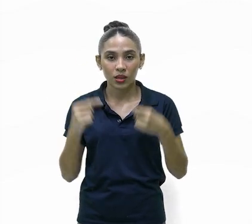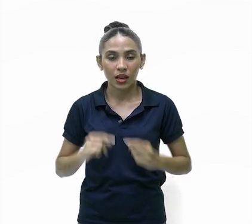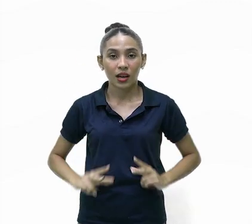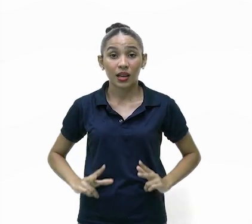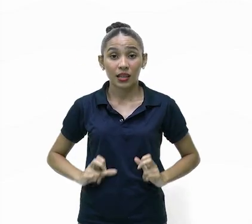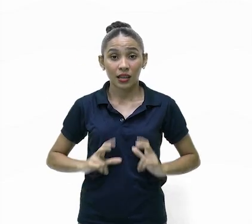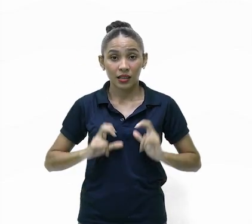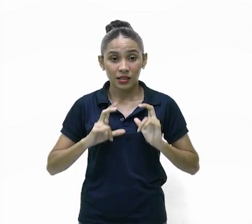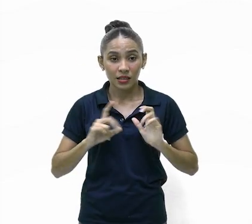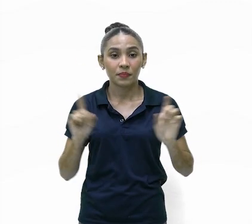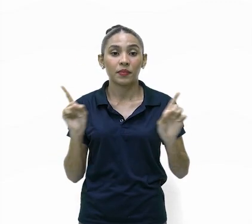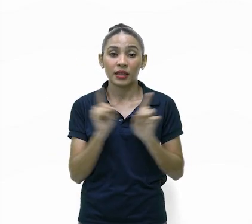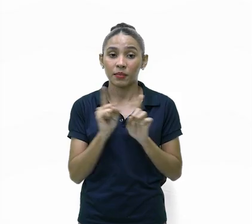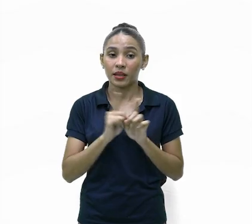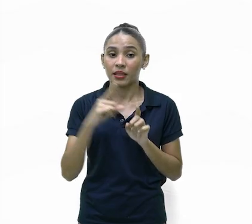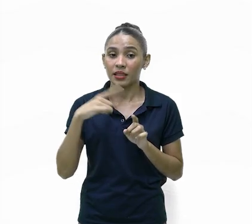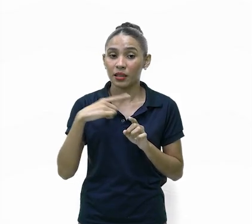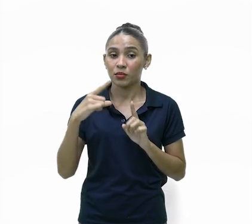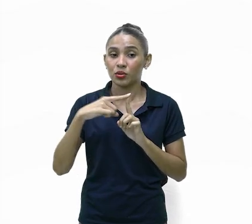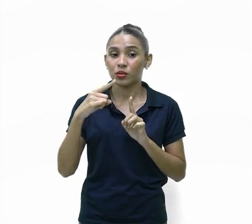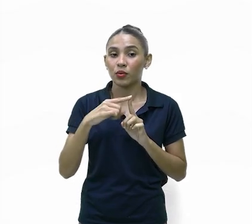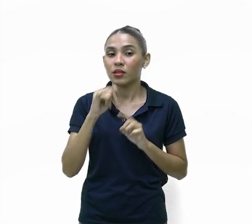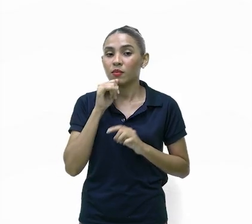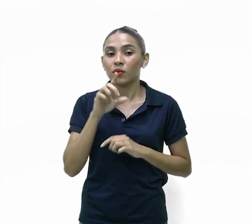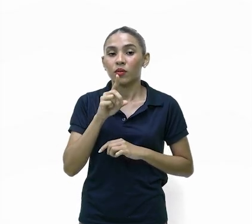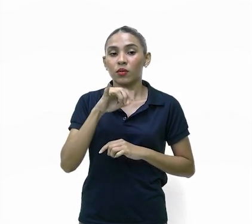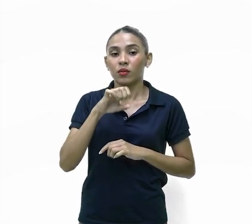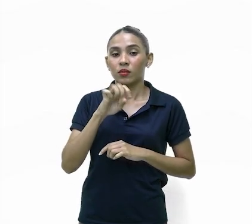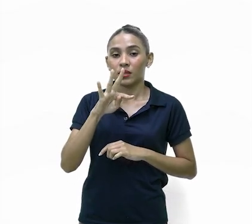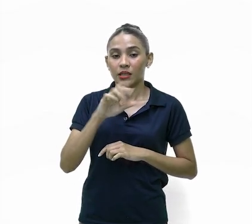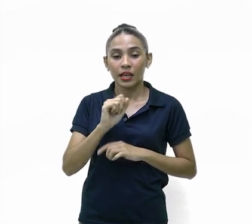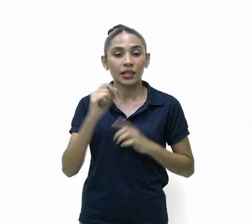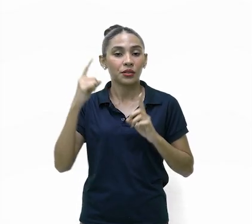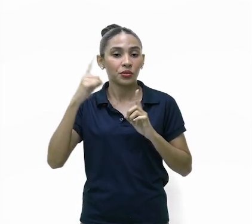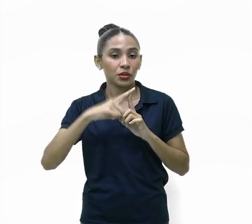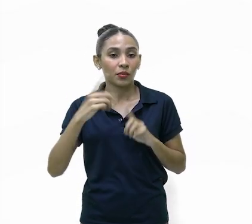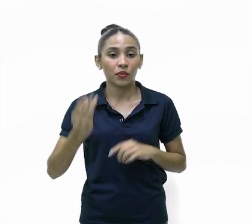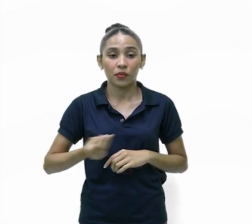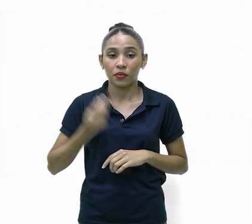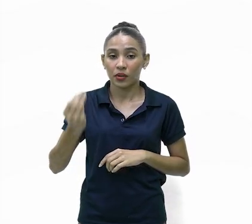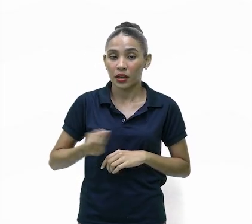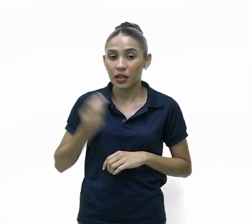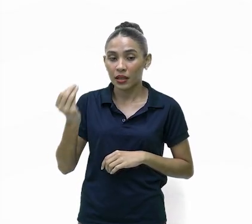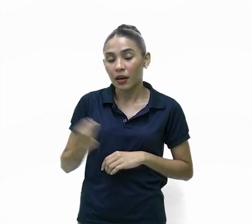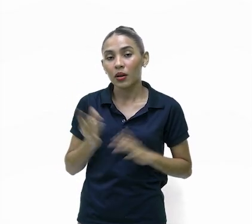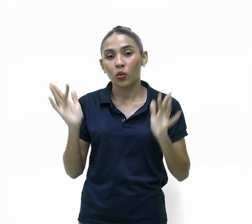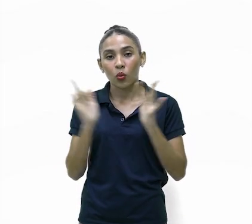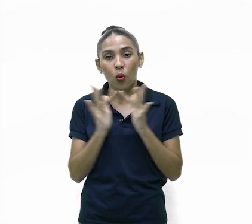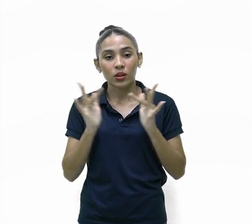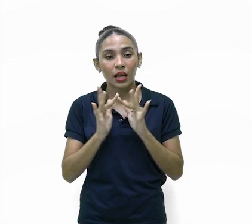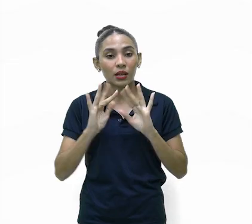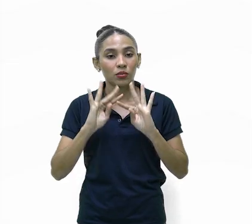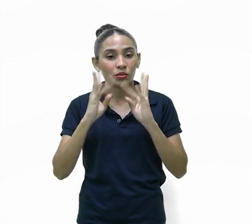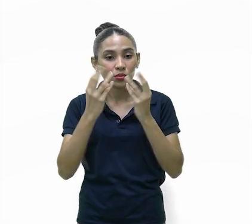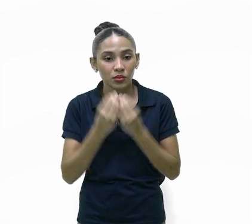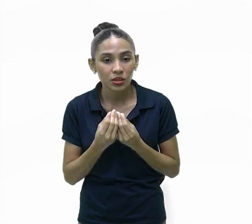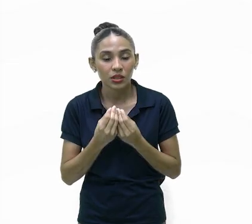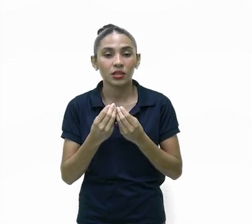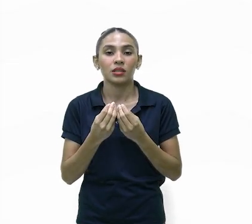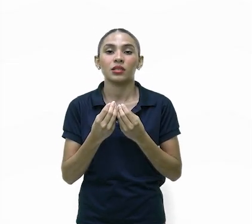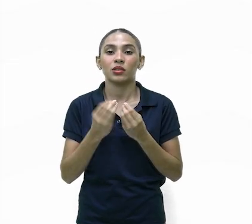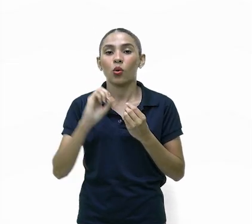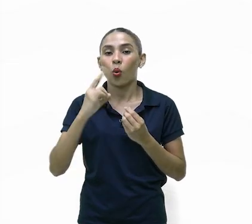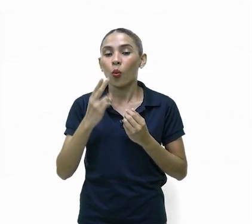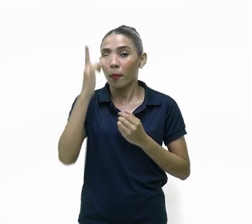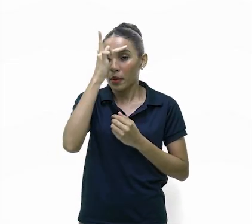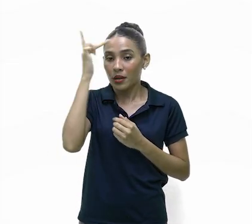exemplo. Nós temos os fatores ambientais, a dieta, o estilo de vida do indivíduo, a exposição aos agentes